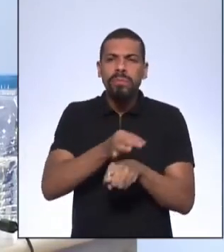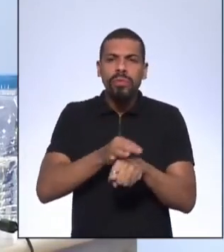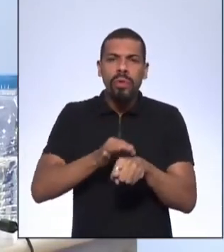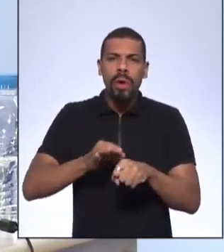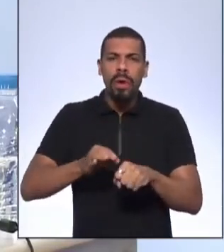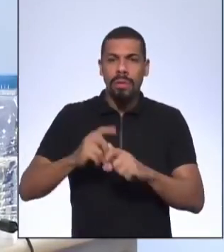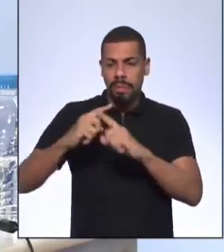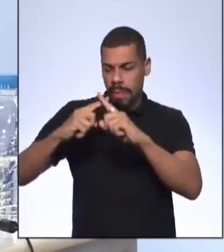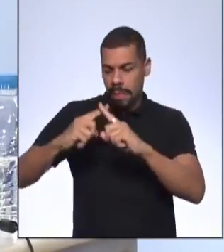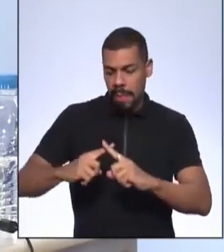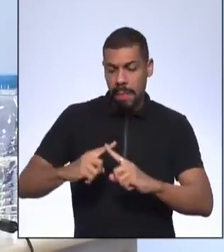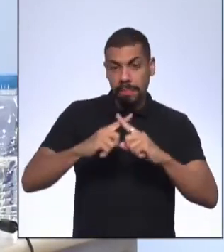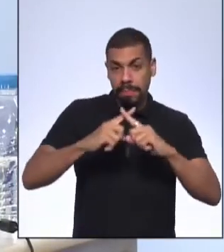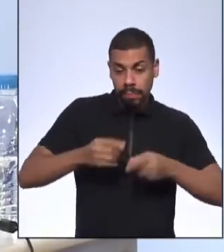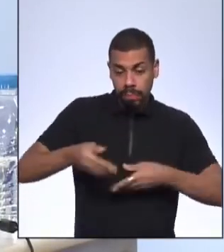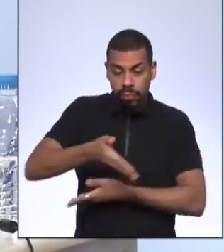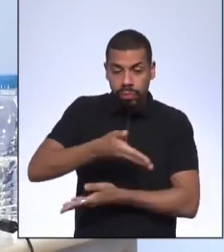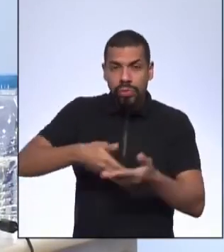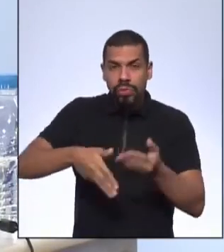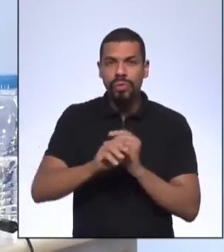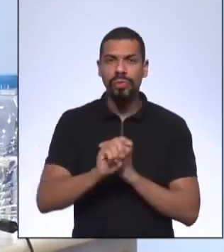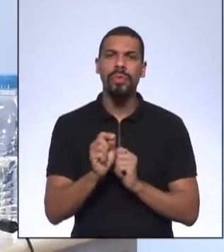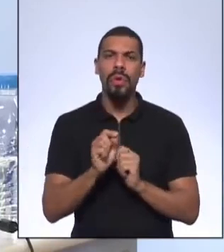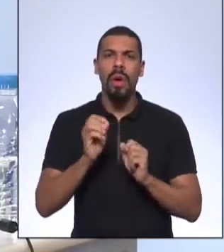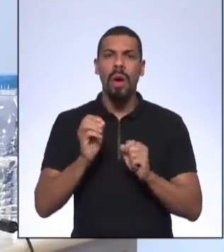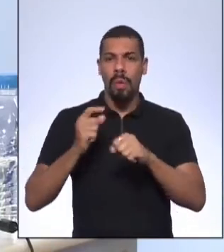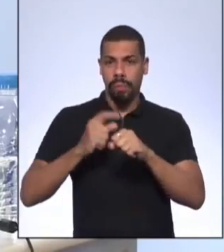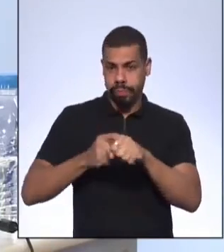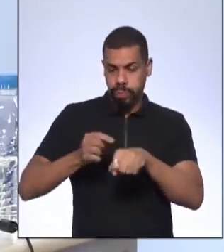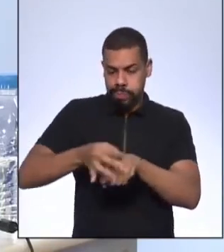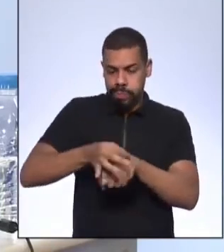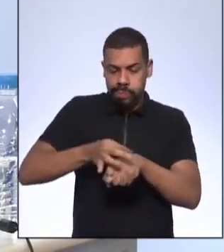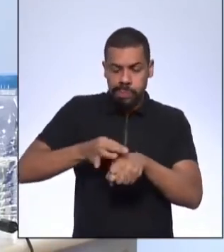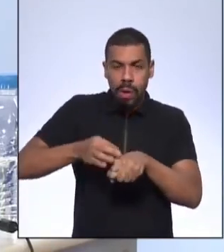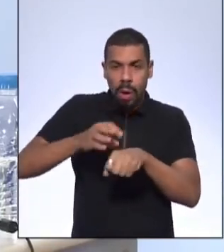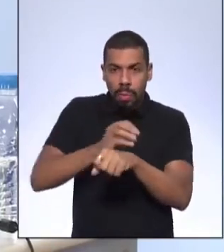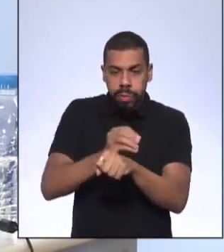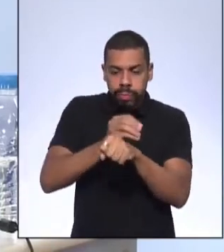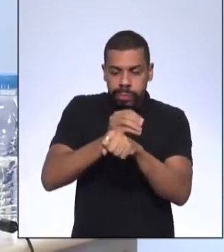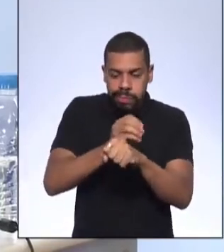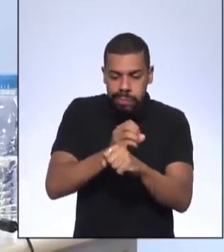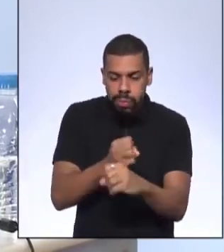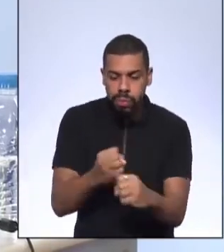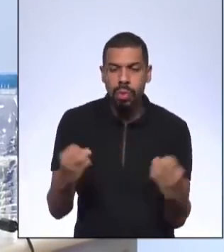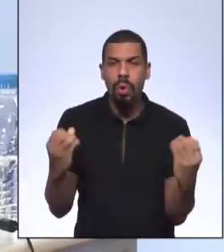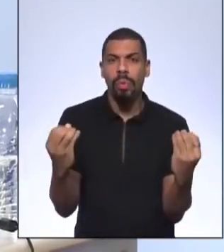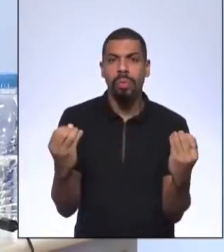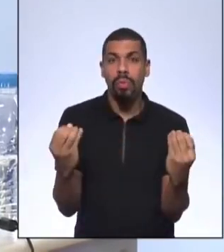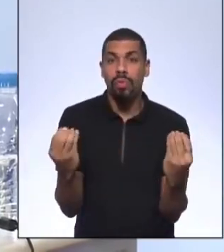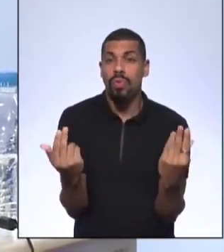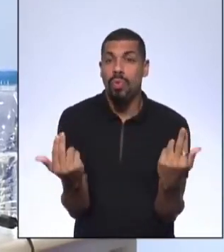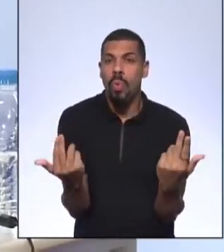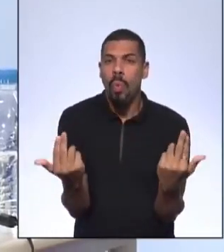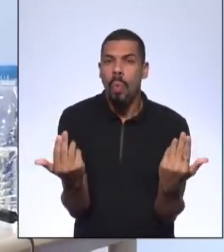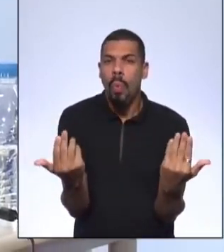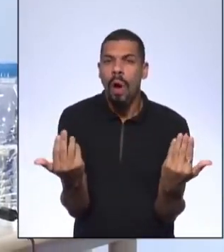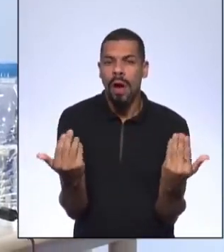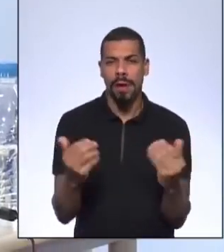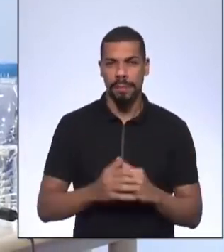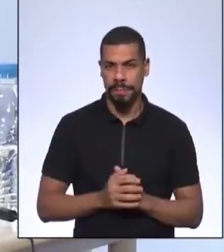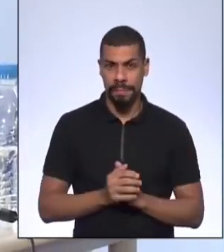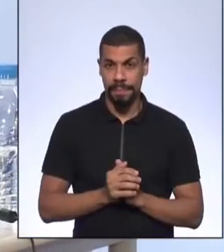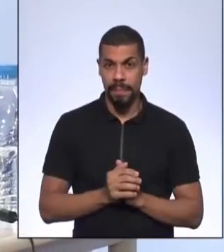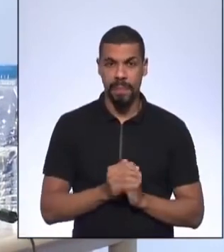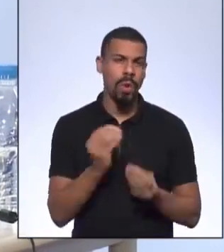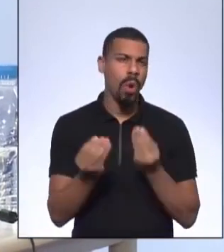dizendo, celular, que nós chamamos de mitose, onde uma célula gera outras idênticas a ela. Né? Mas para